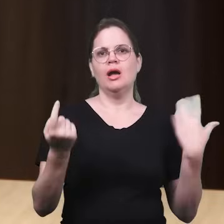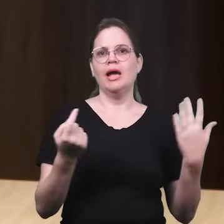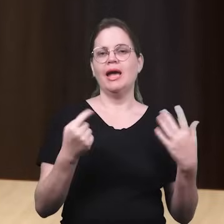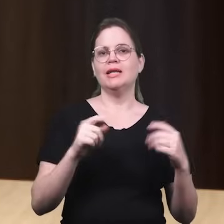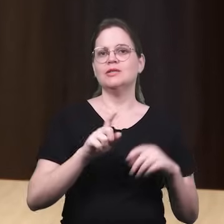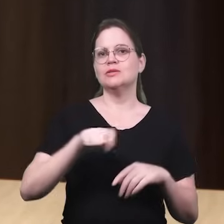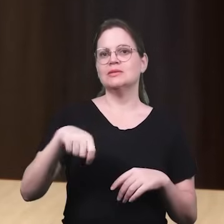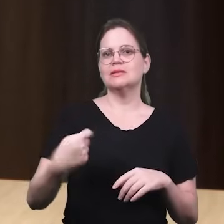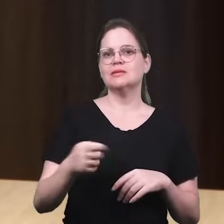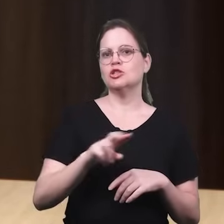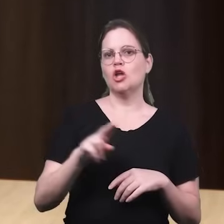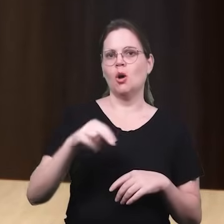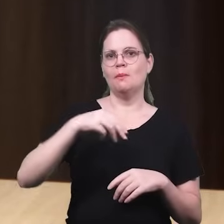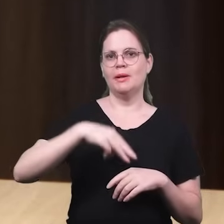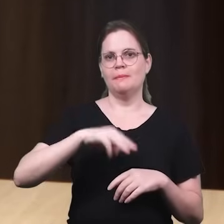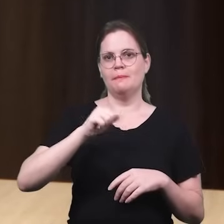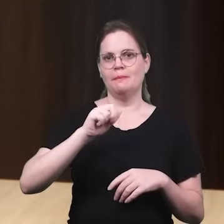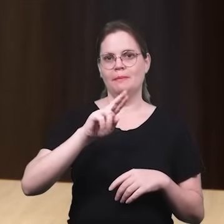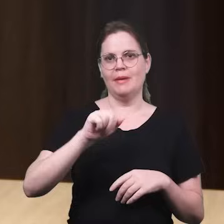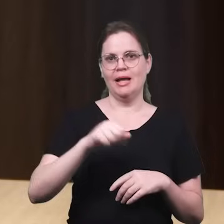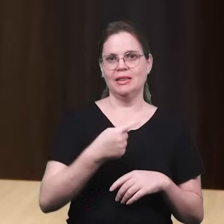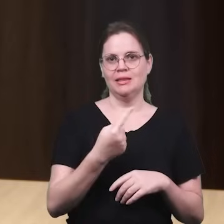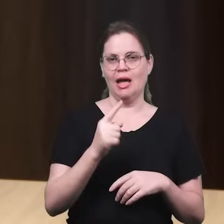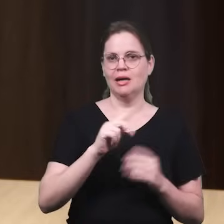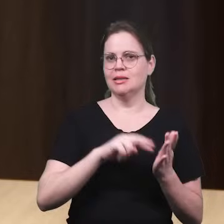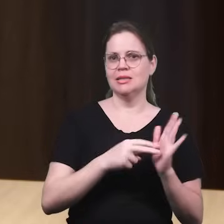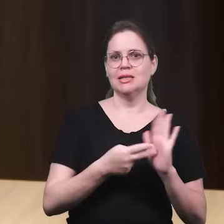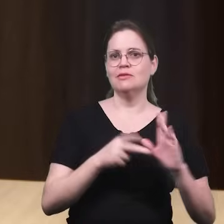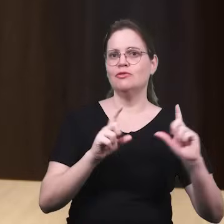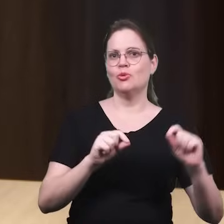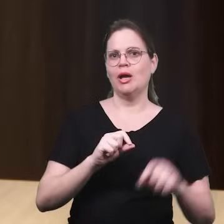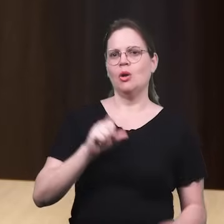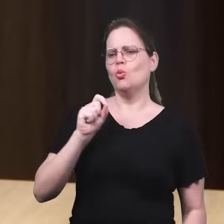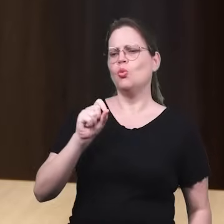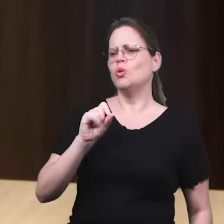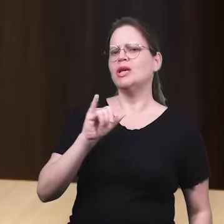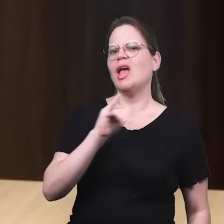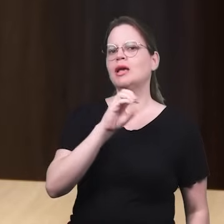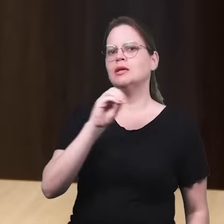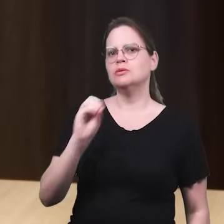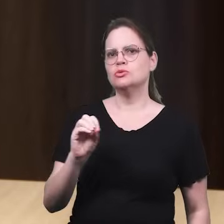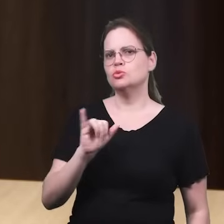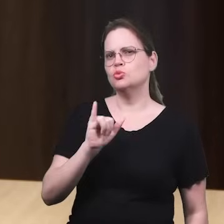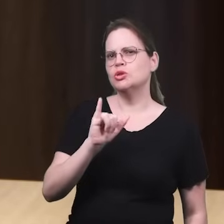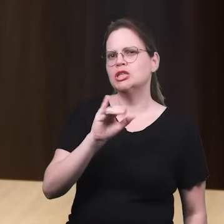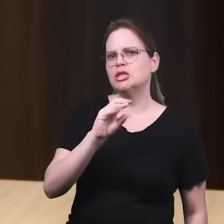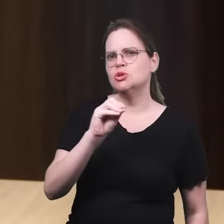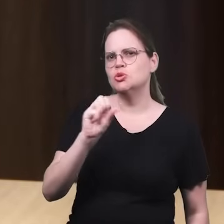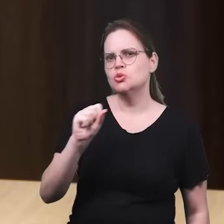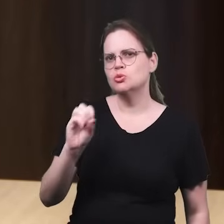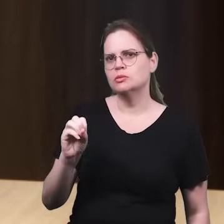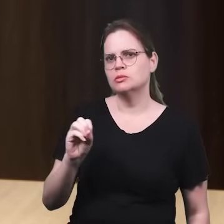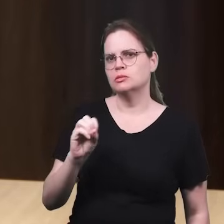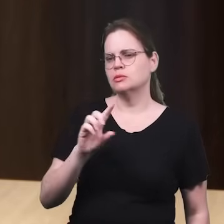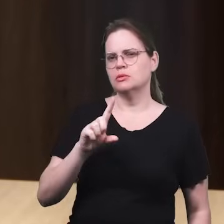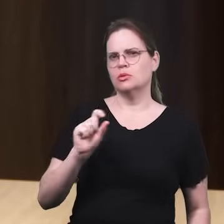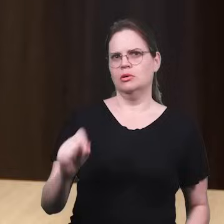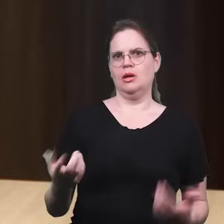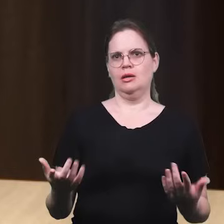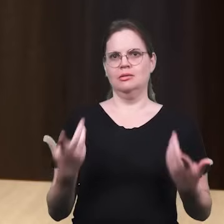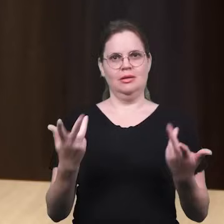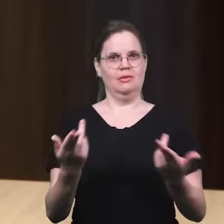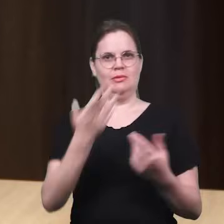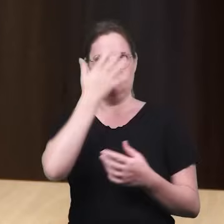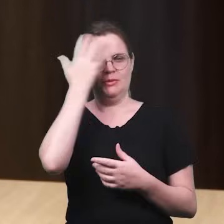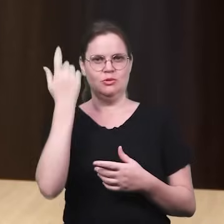indagação. Quando alguém está observando algo, vendo alguma coisa e não conhece aquilo, pergunta, o que é isso? Que